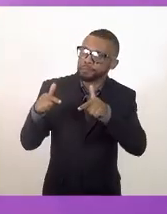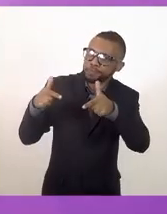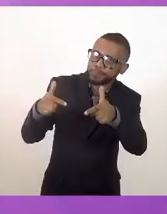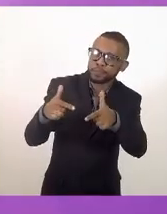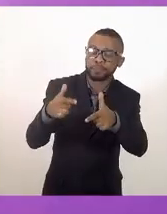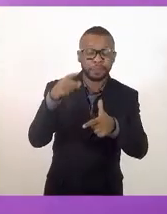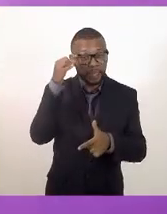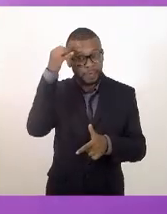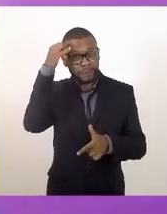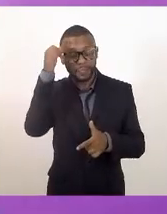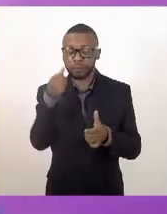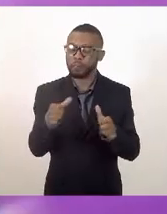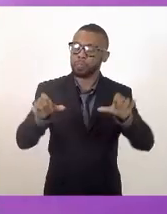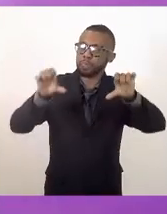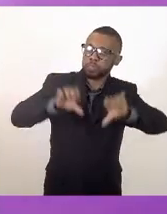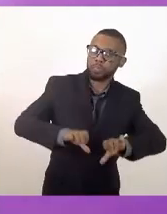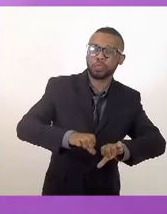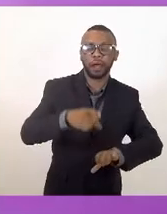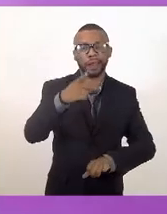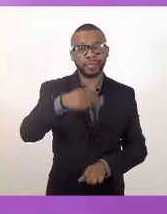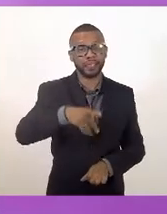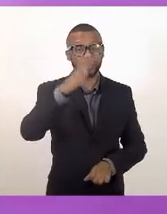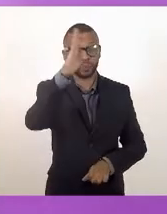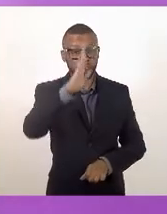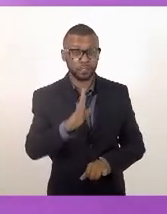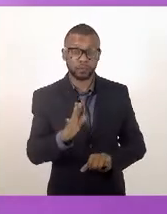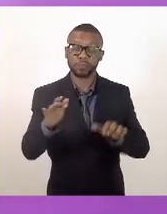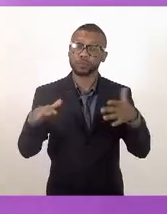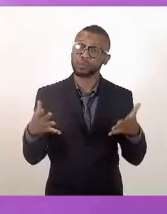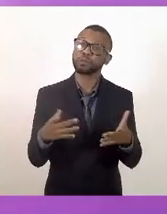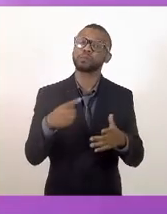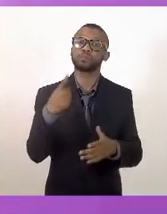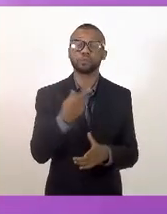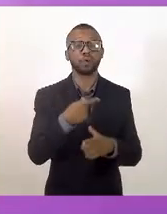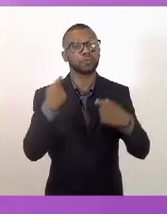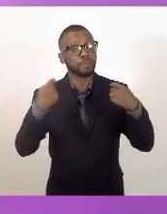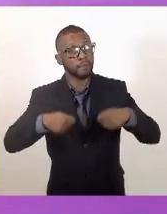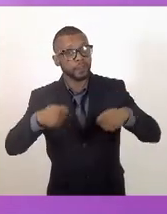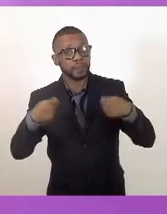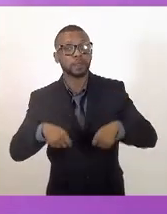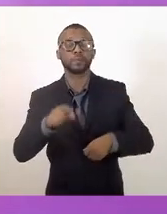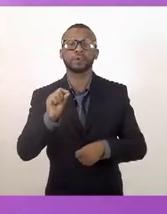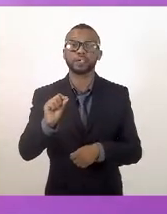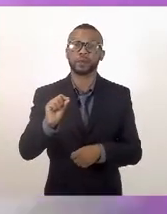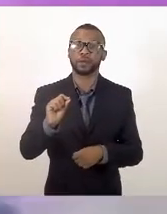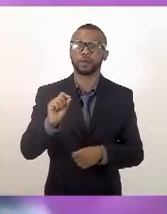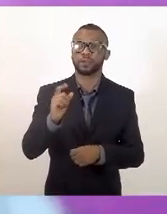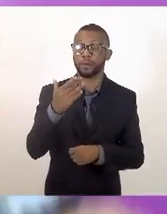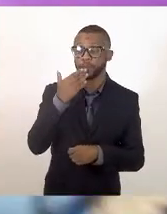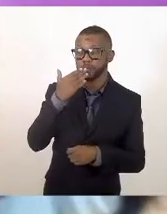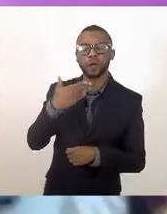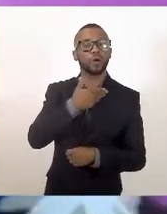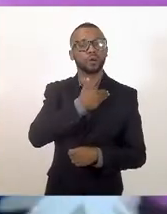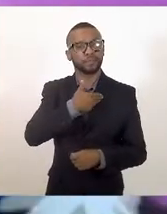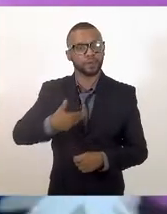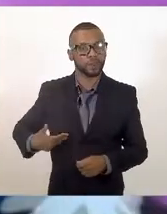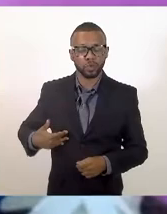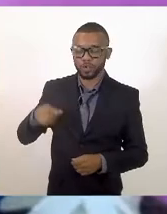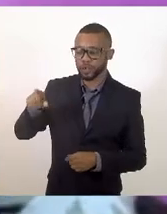estado e no nosso país. Então, é necessário que o governador, por exemplo,